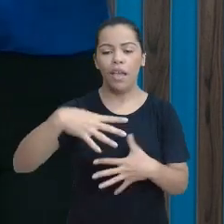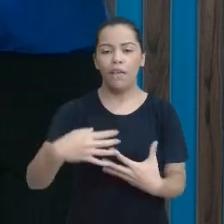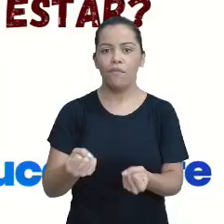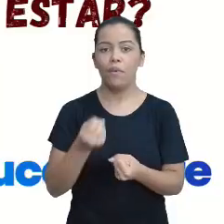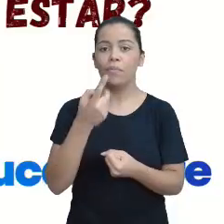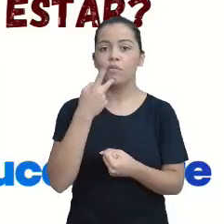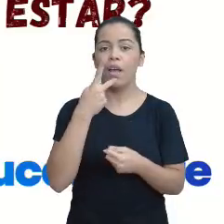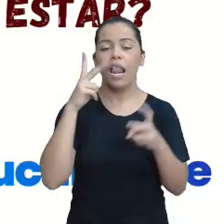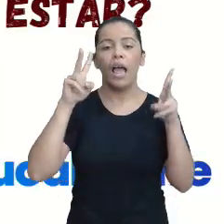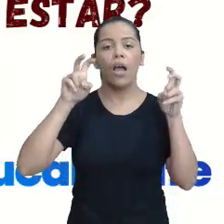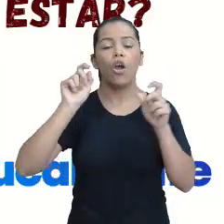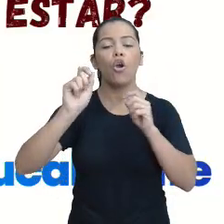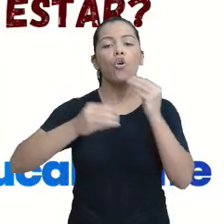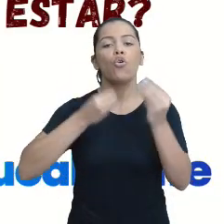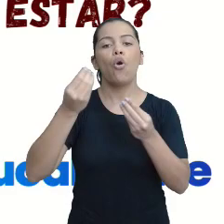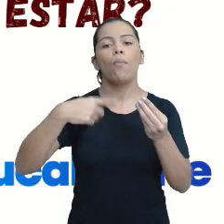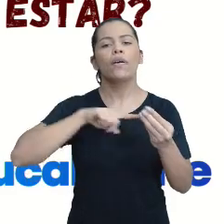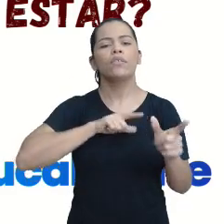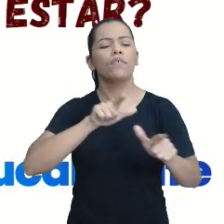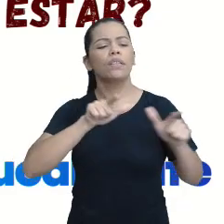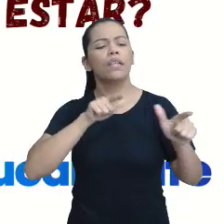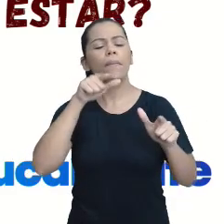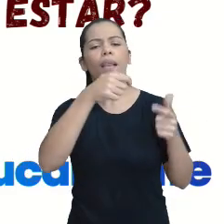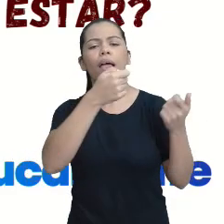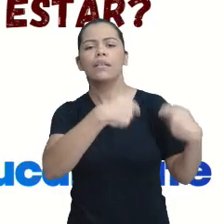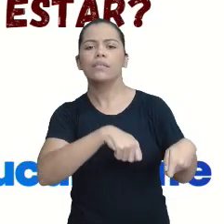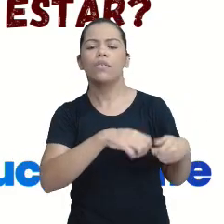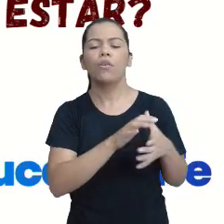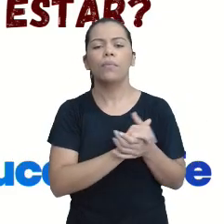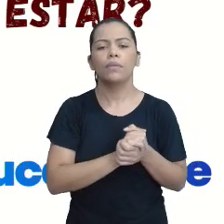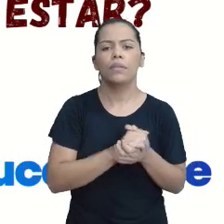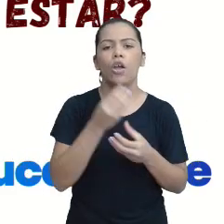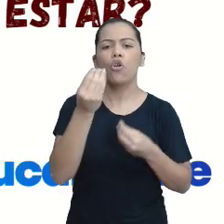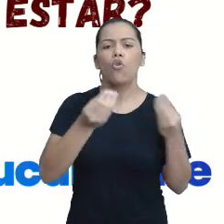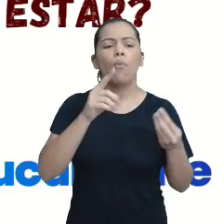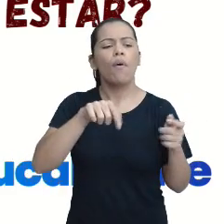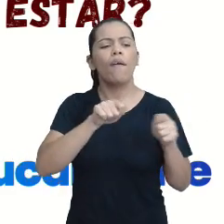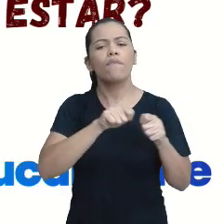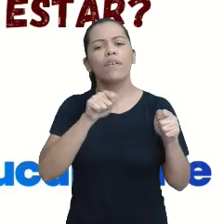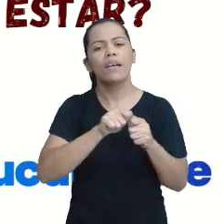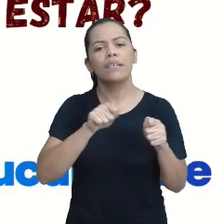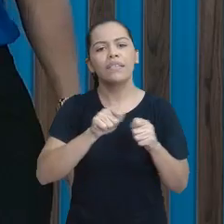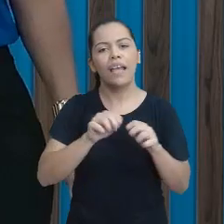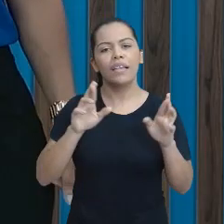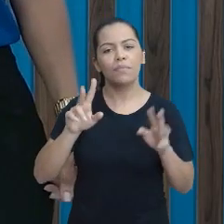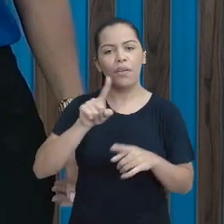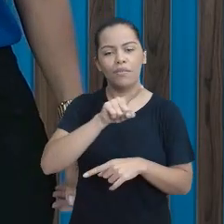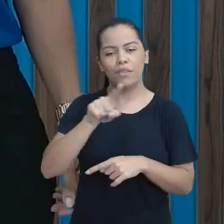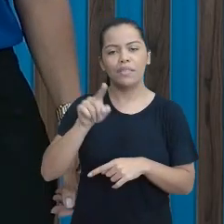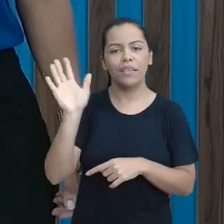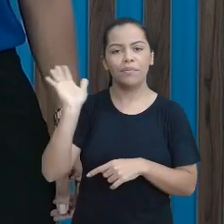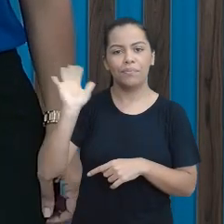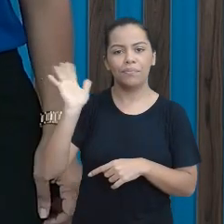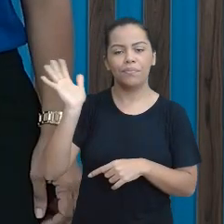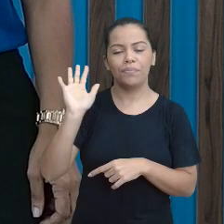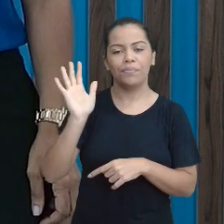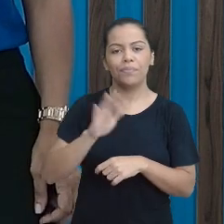sobre como é que a gente vai trabalhar essas competências, como é o fazer. Espero vocês. Tchau, tchau.